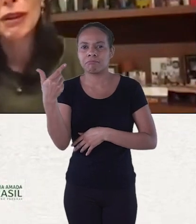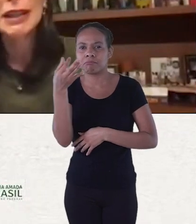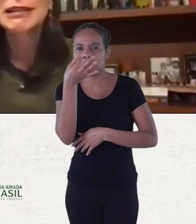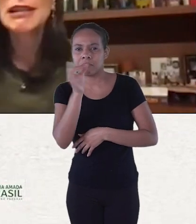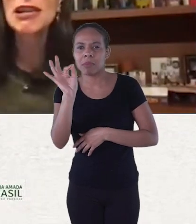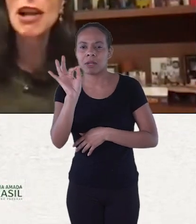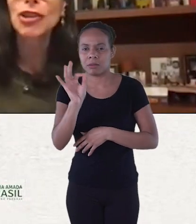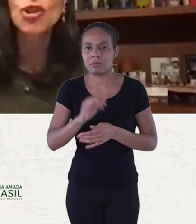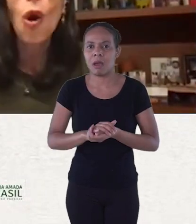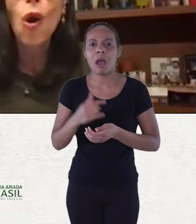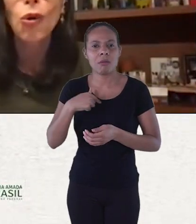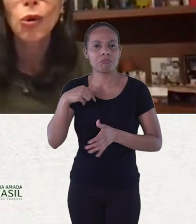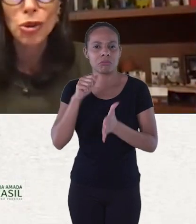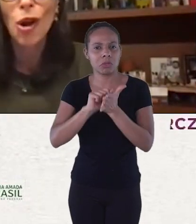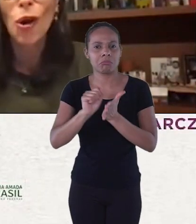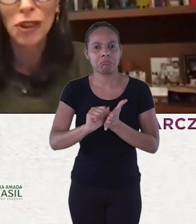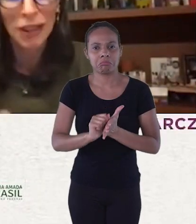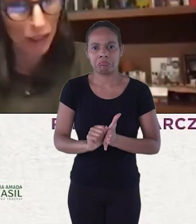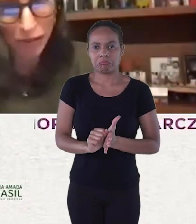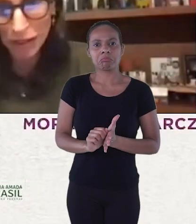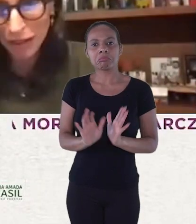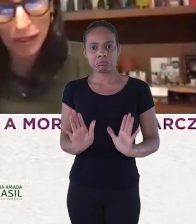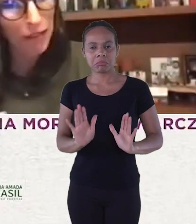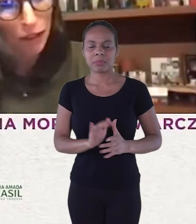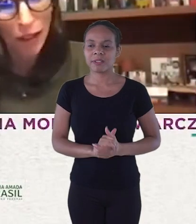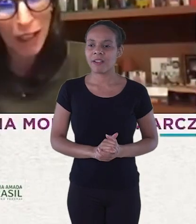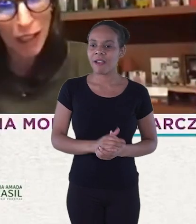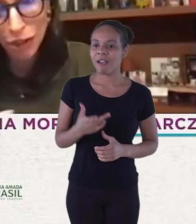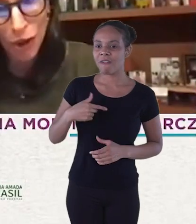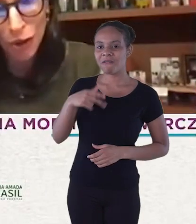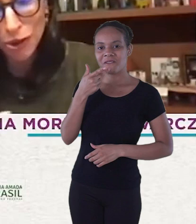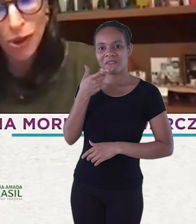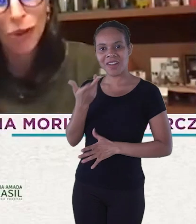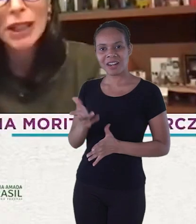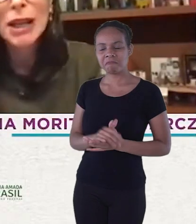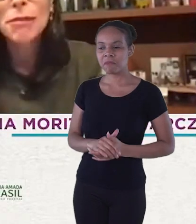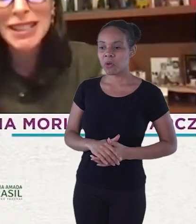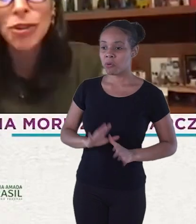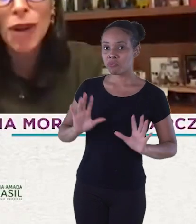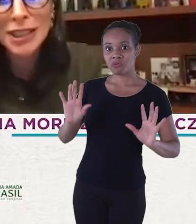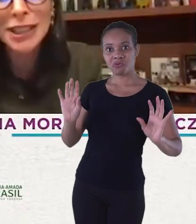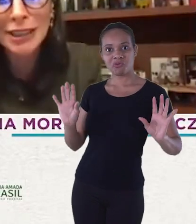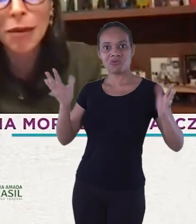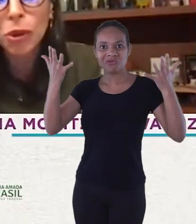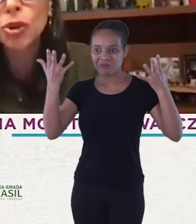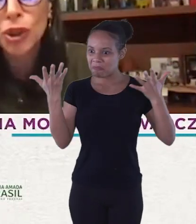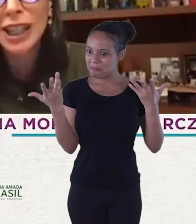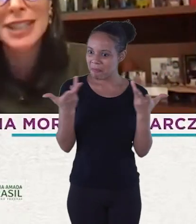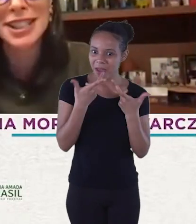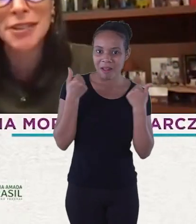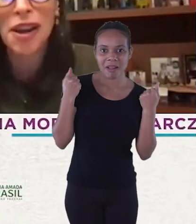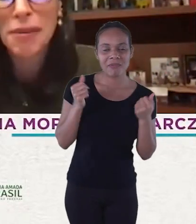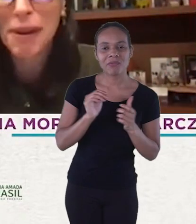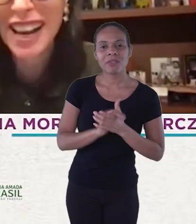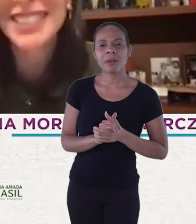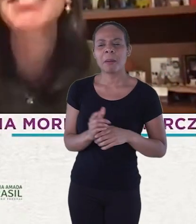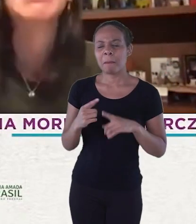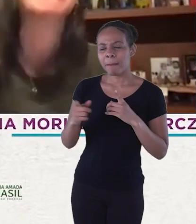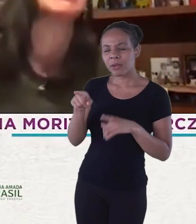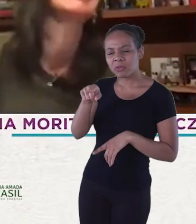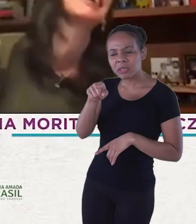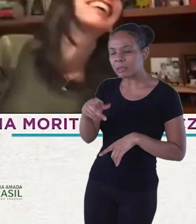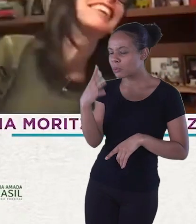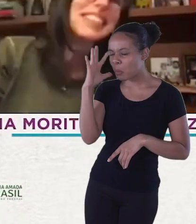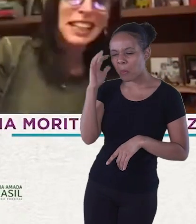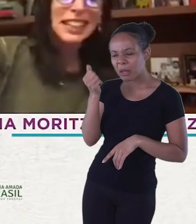super jeitoso, falou: Lília, show, show, que Flávio adora falar show, show, mas você não acha que está muito grande esse